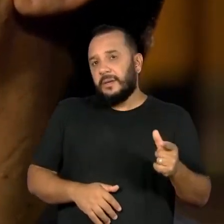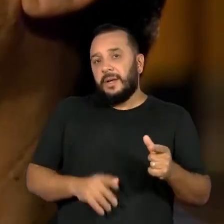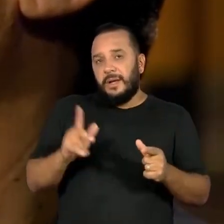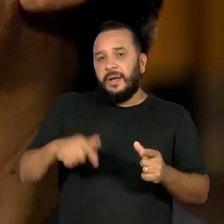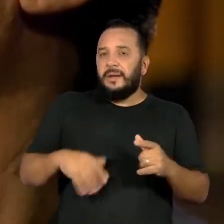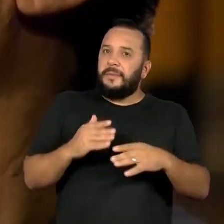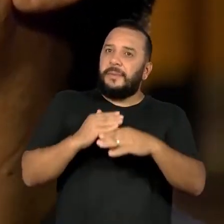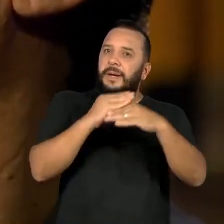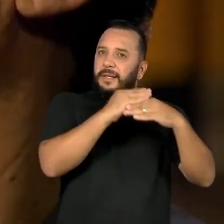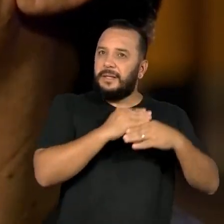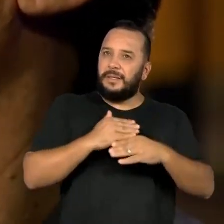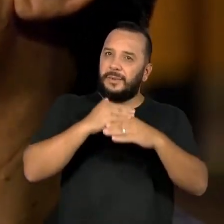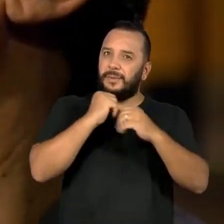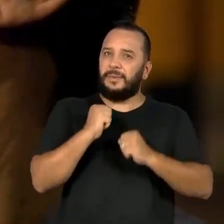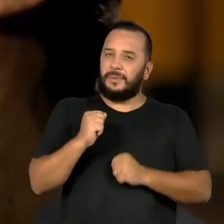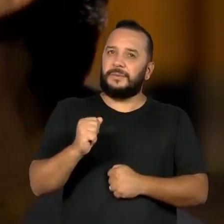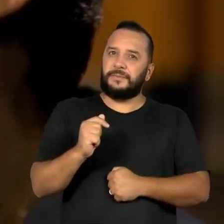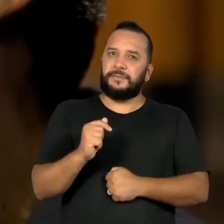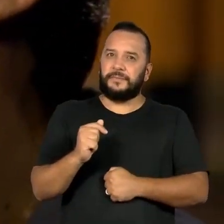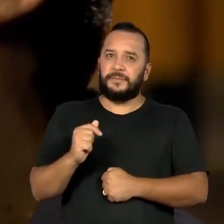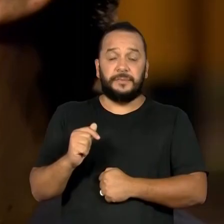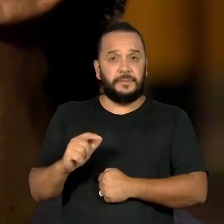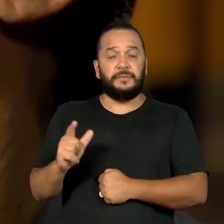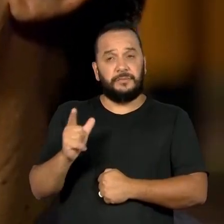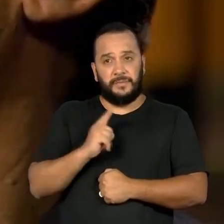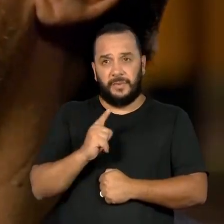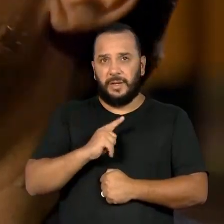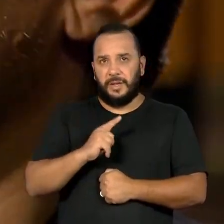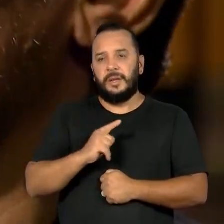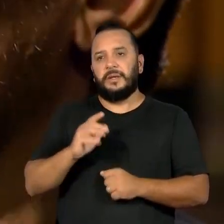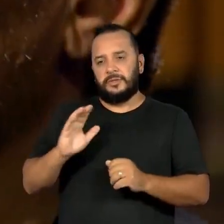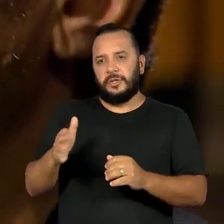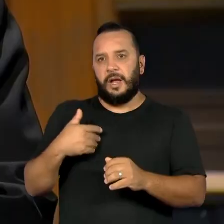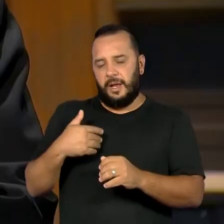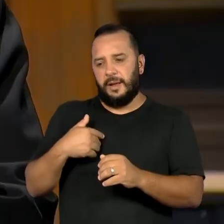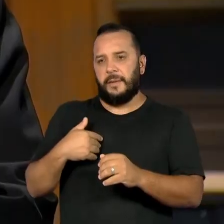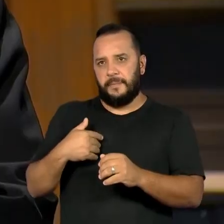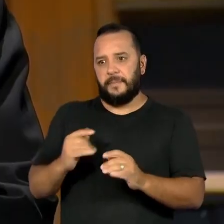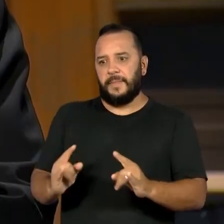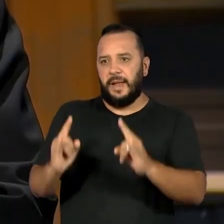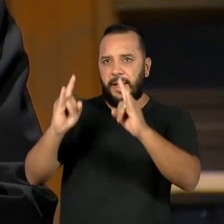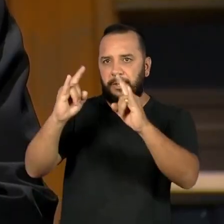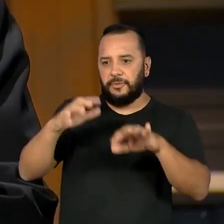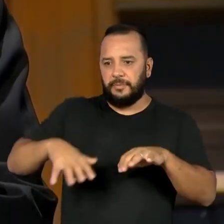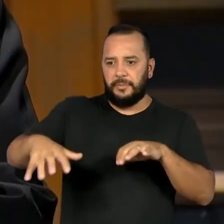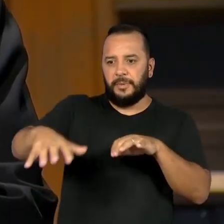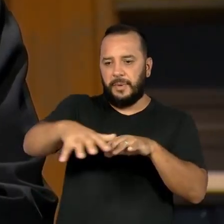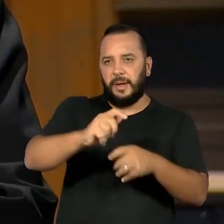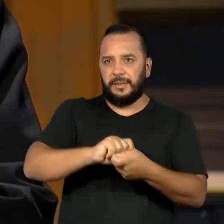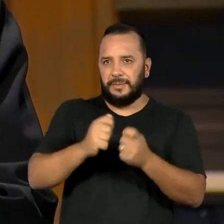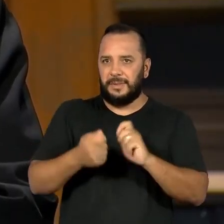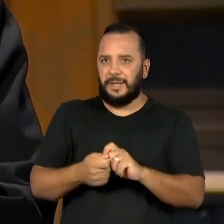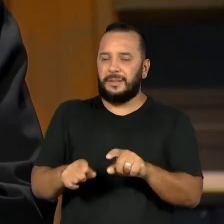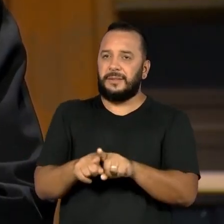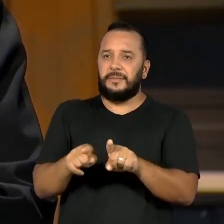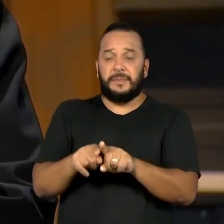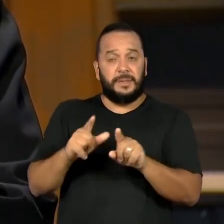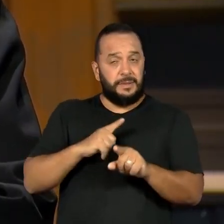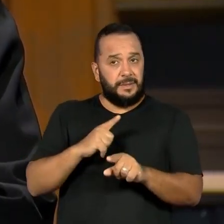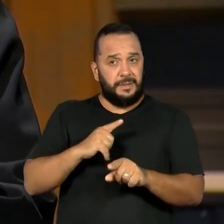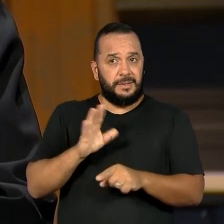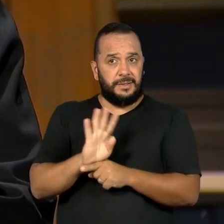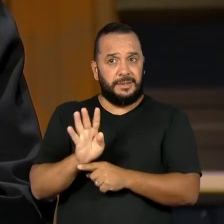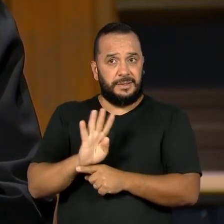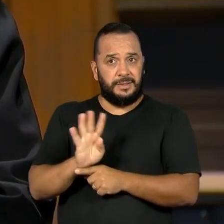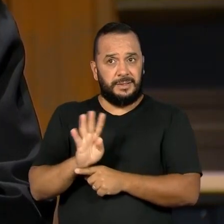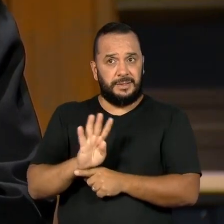padrão né um cuidado não só na questão física né ho você tem no cinema você tem pouca gente sabe disso você tem um recurso que você